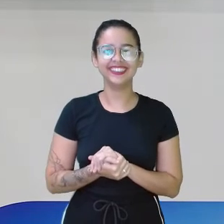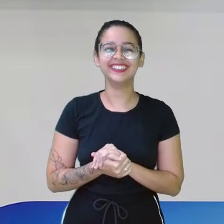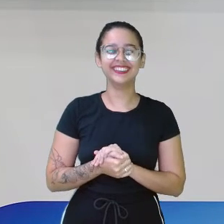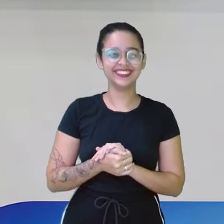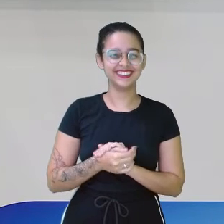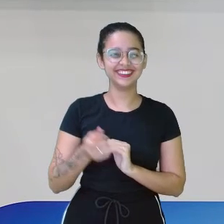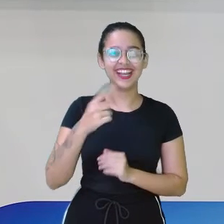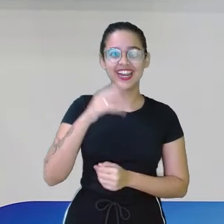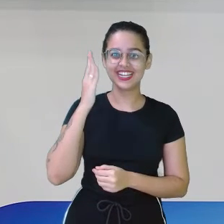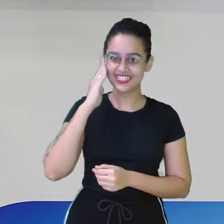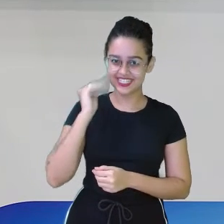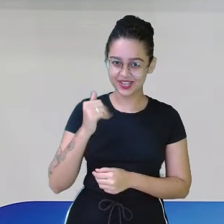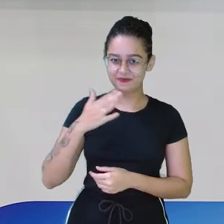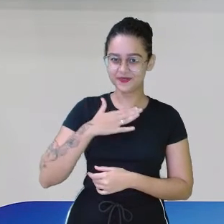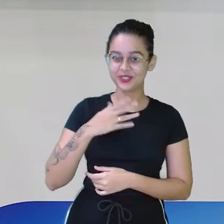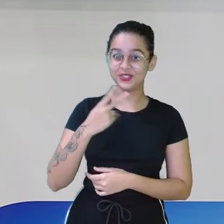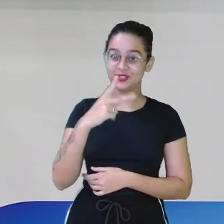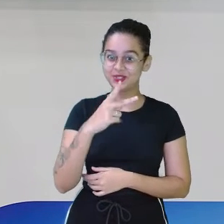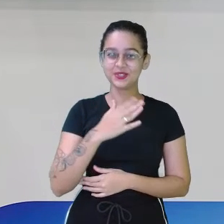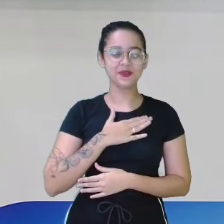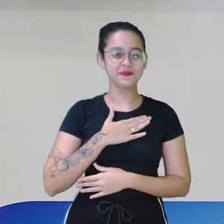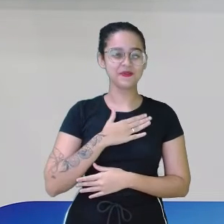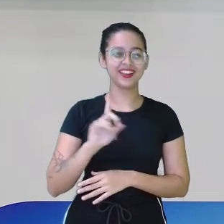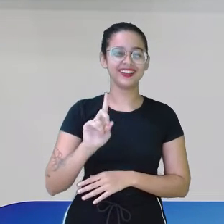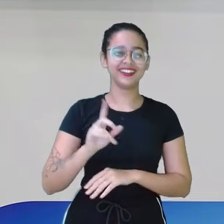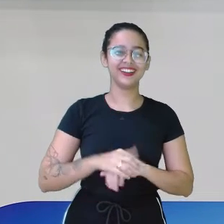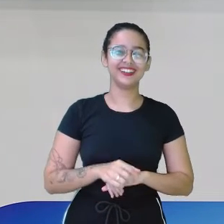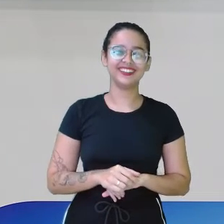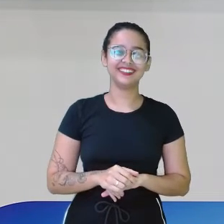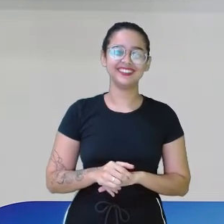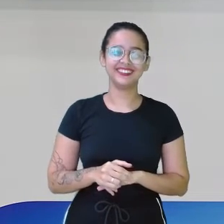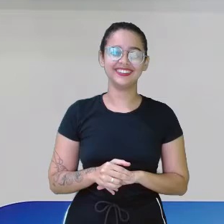Eles sabem que isso é uma fala sua, não minha, né?